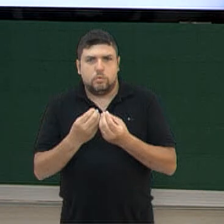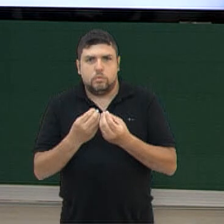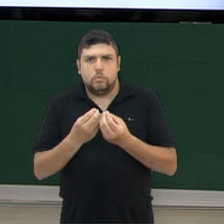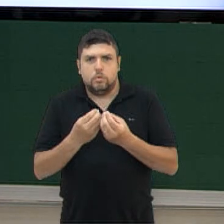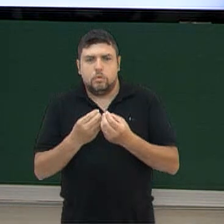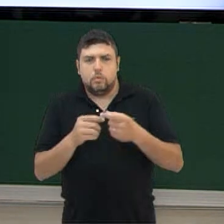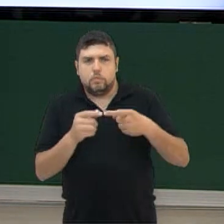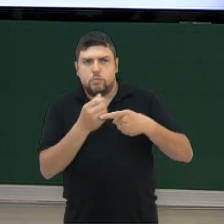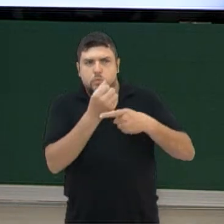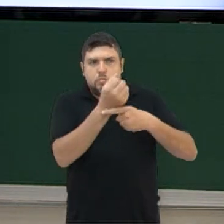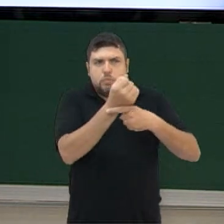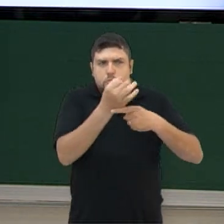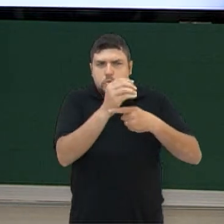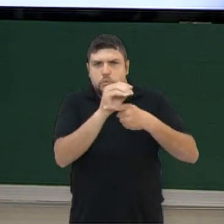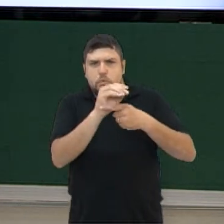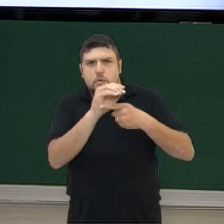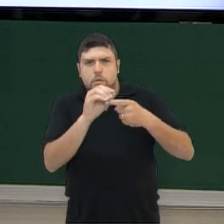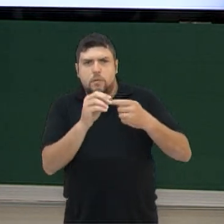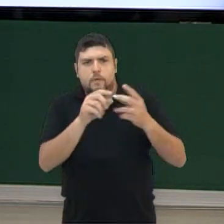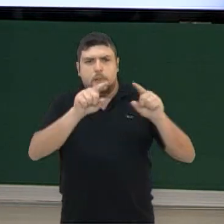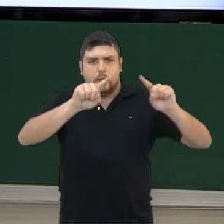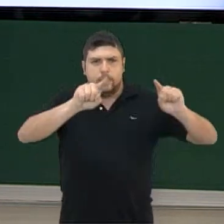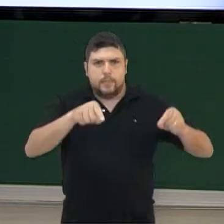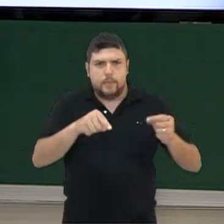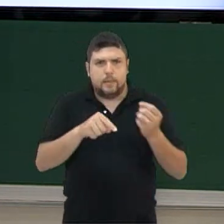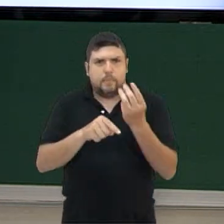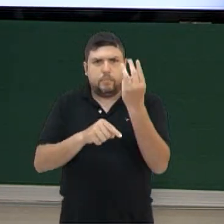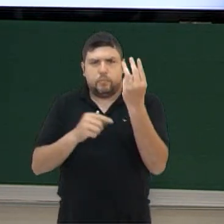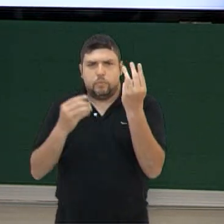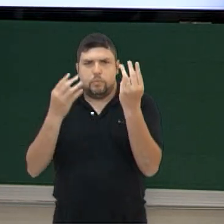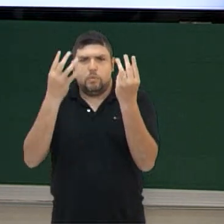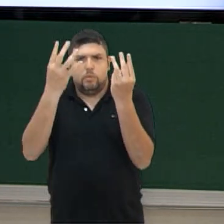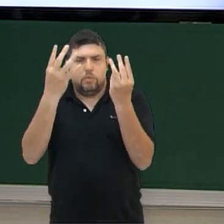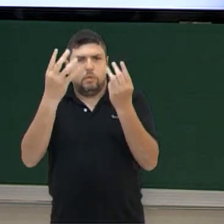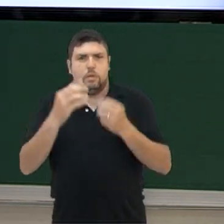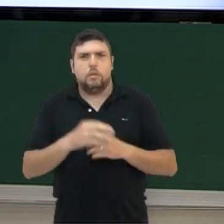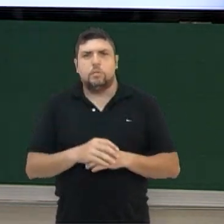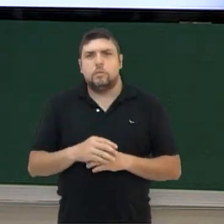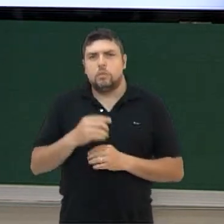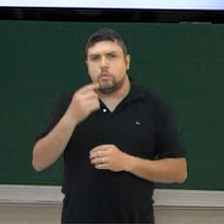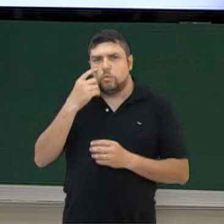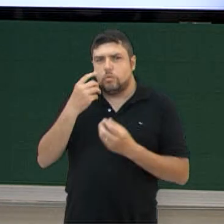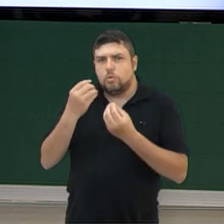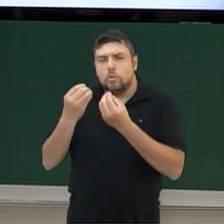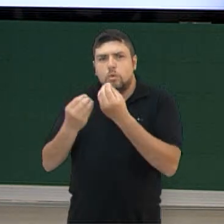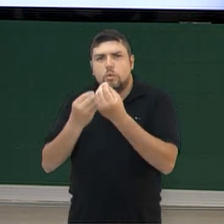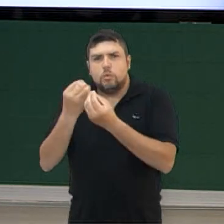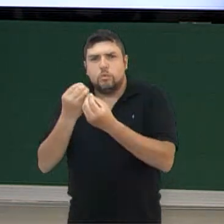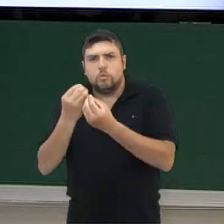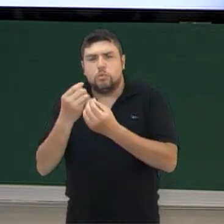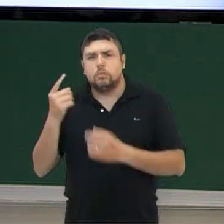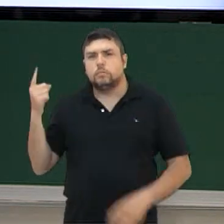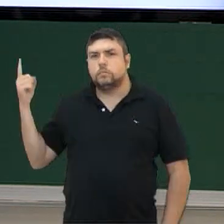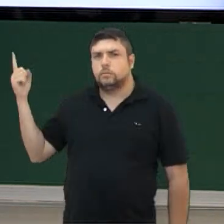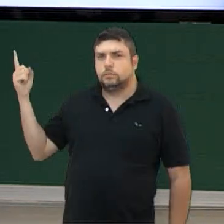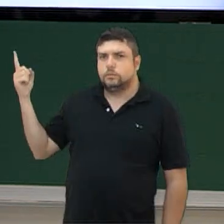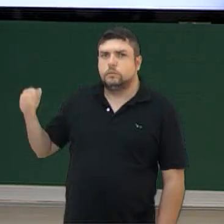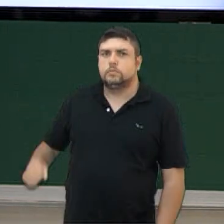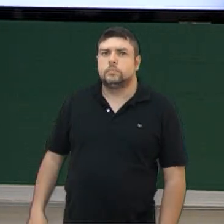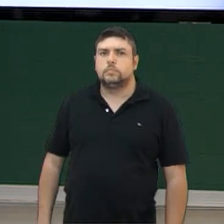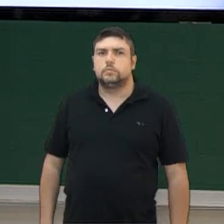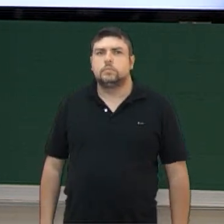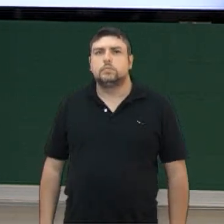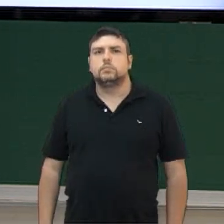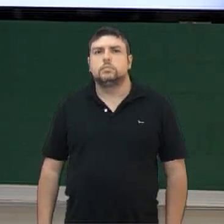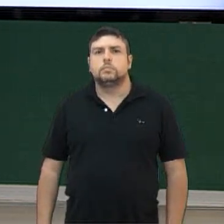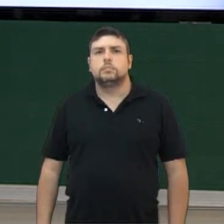potência, 2 elevado a 3 elevado a 4. 2 elevado a 3 elevado a 4 se enquadra nesse caso aqui, ó, a elevado a